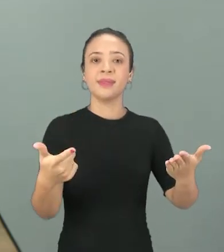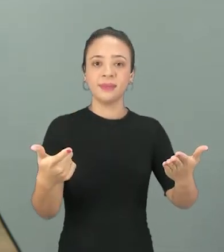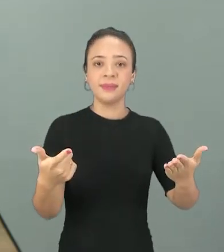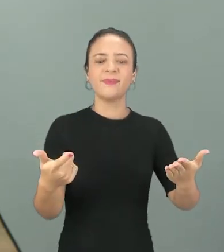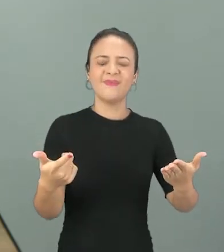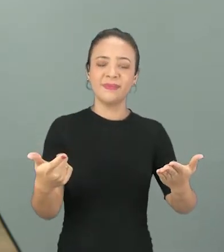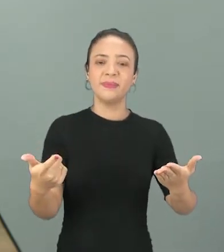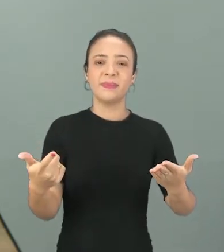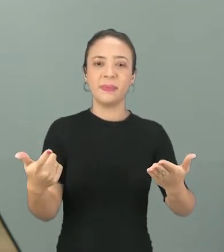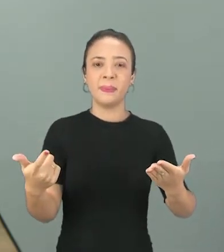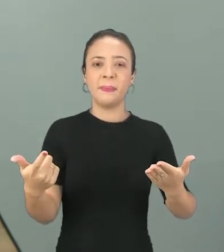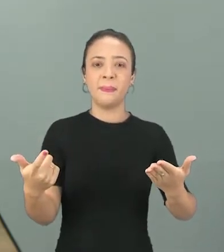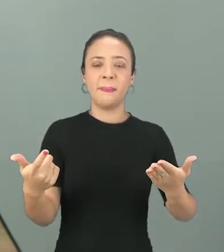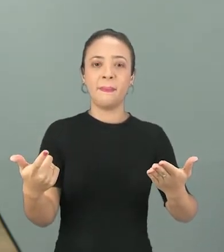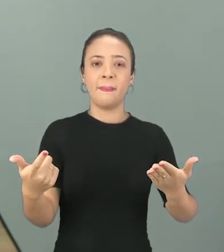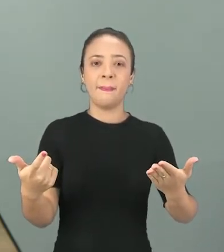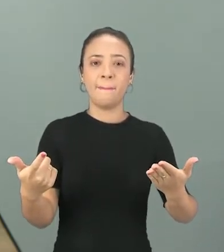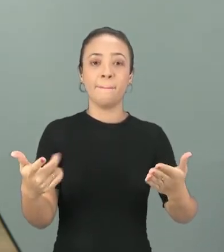apresentado.